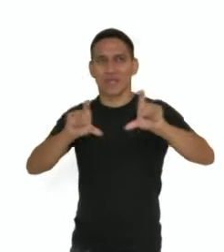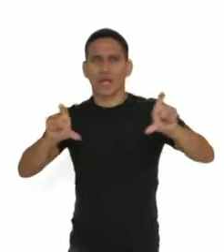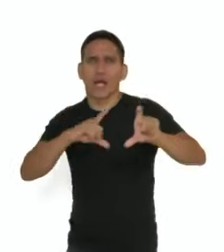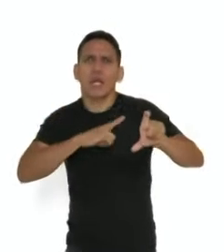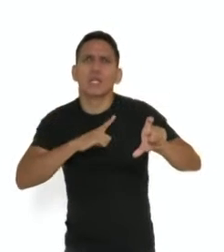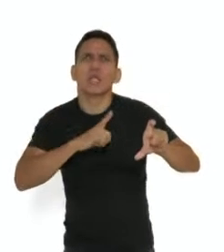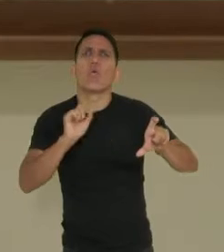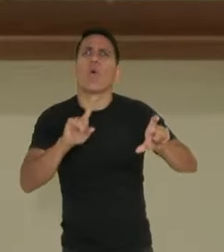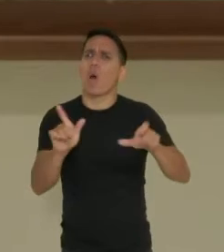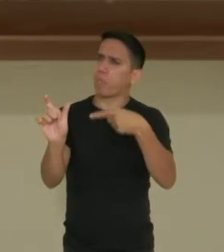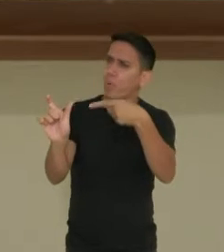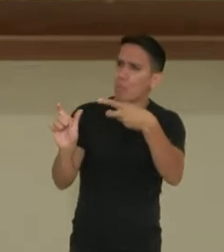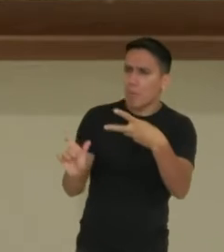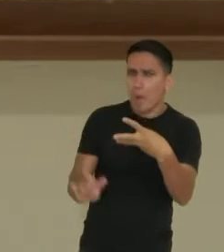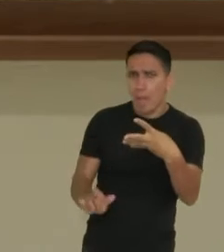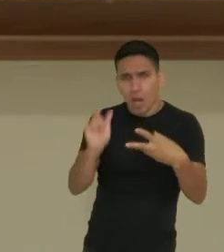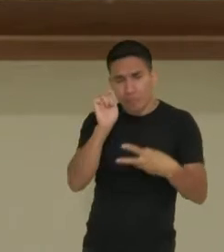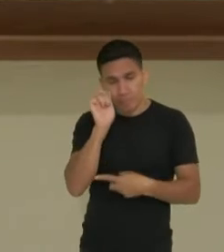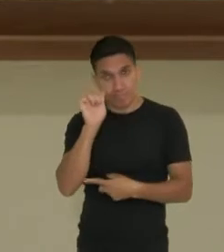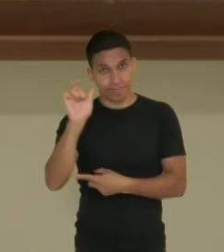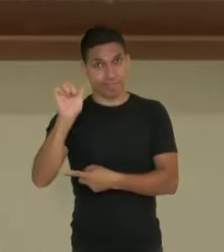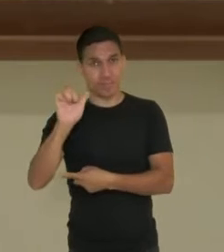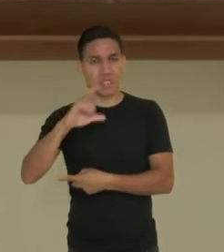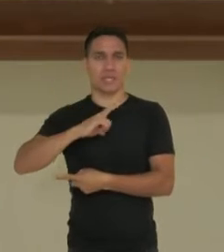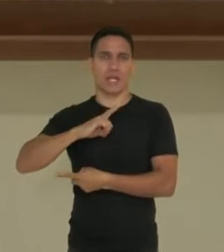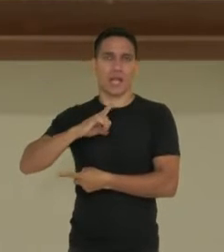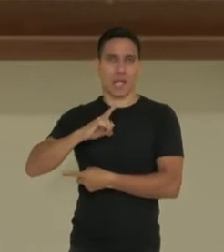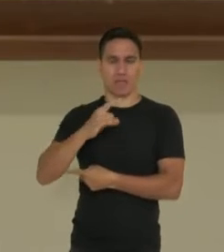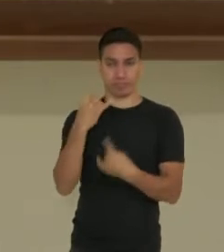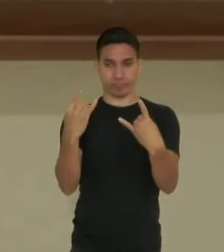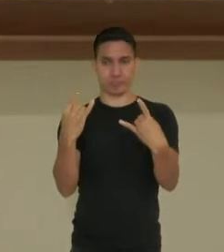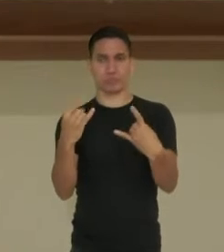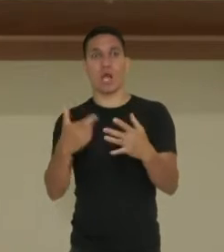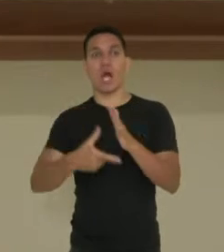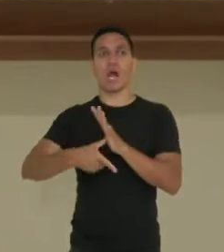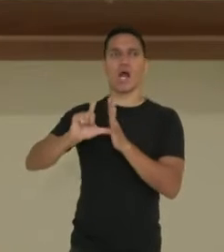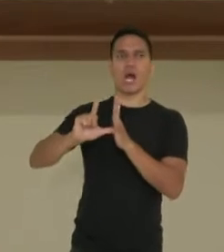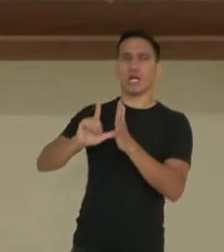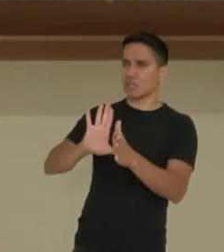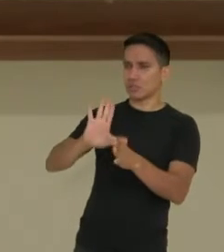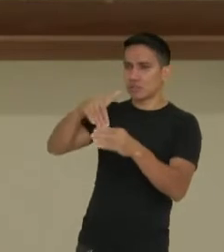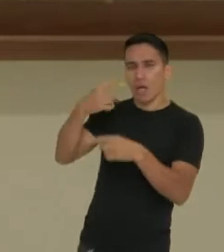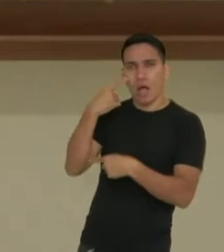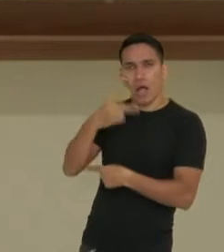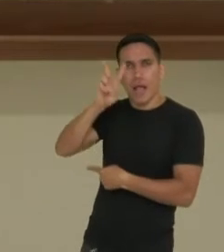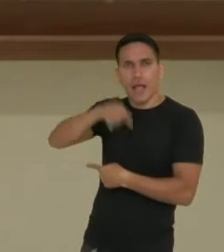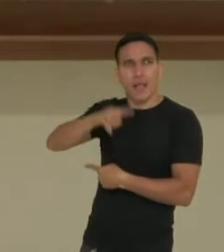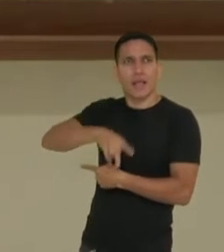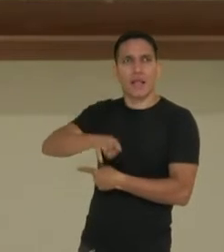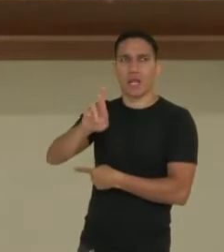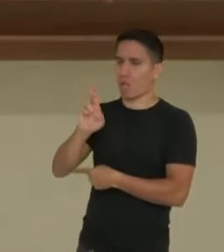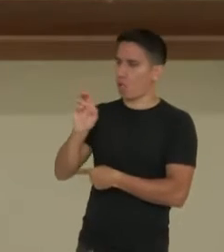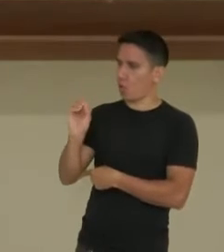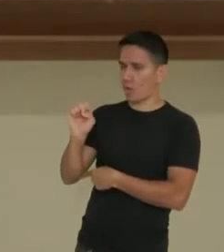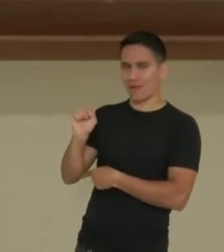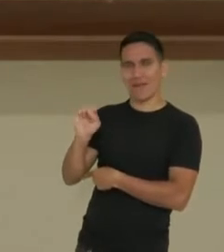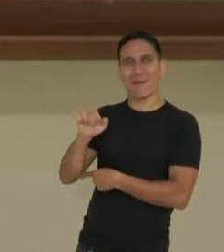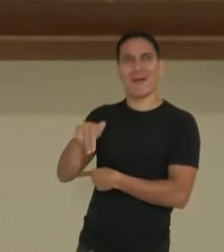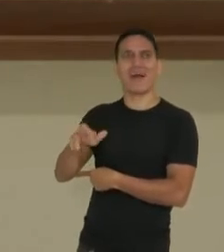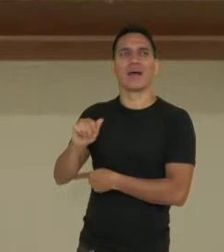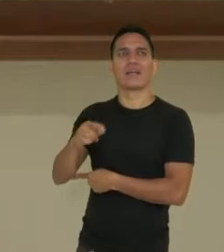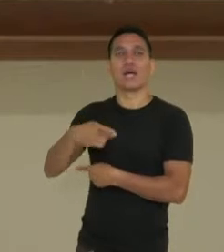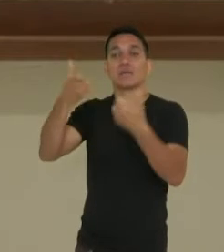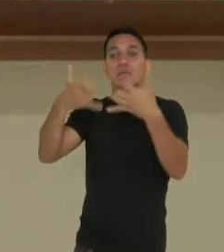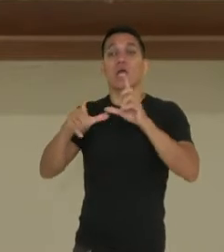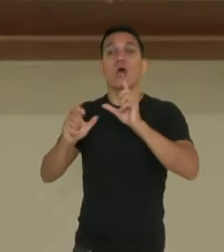relativos em destaque. Antes de chegar lá no Rosina Murray, vamos observar aqui o que está falando nesse texto aqui. Então, olha, ele está